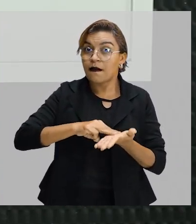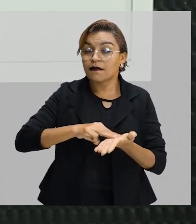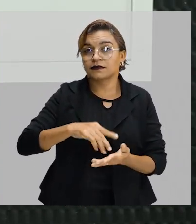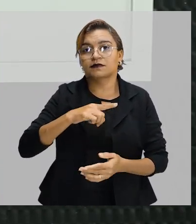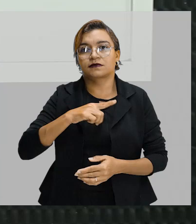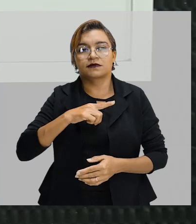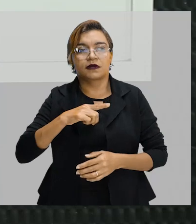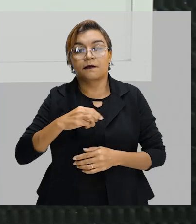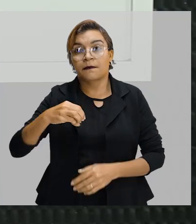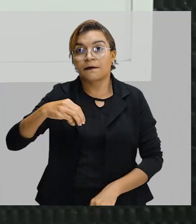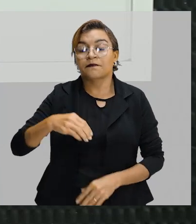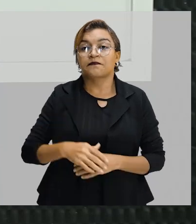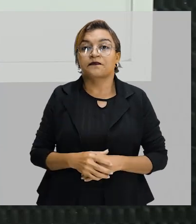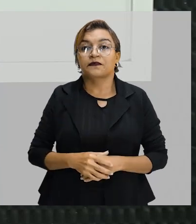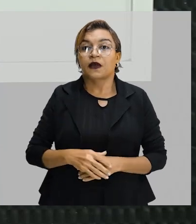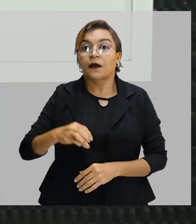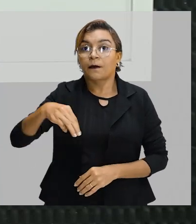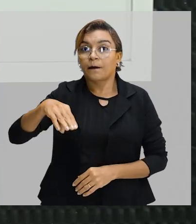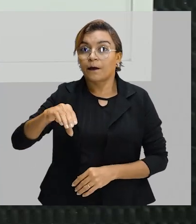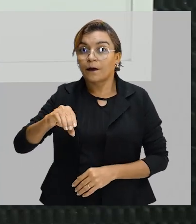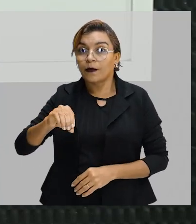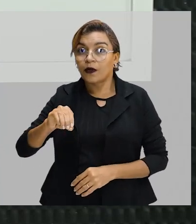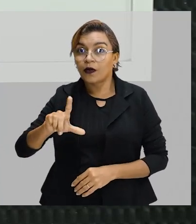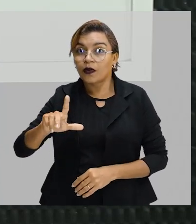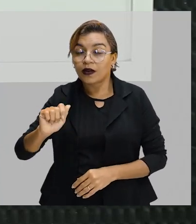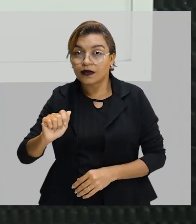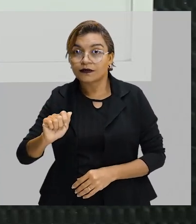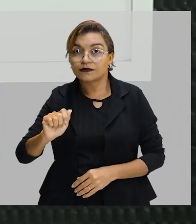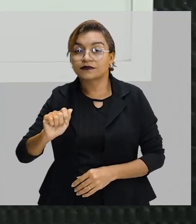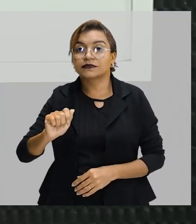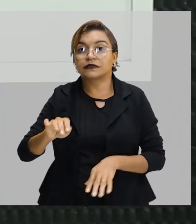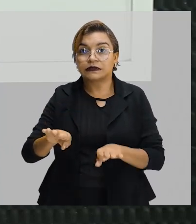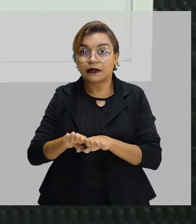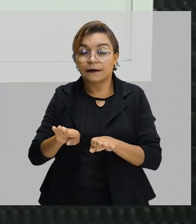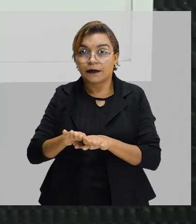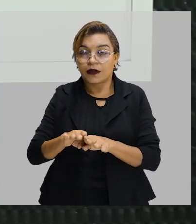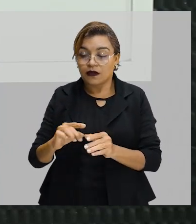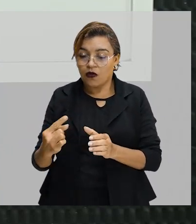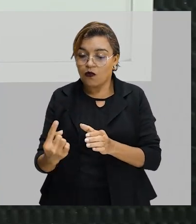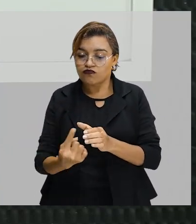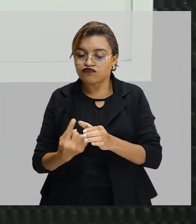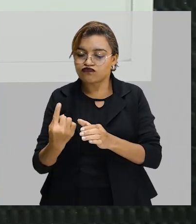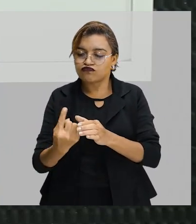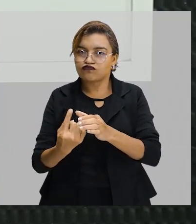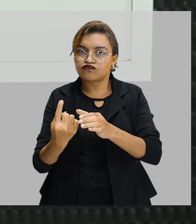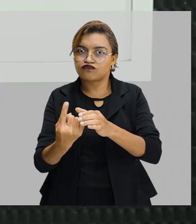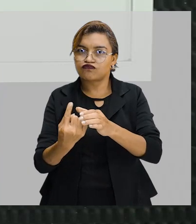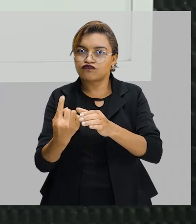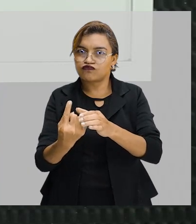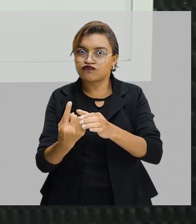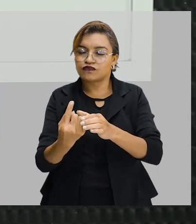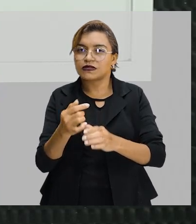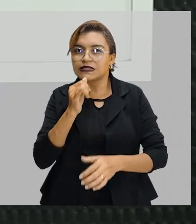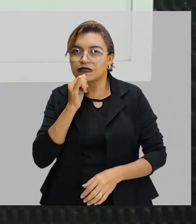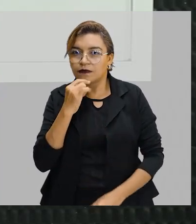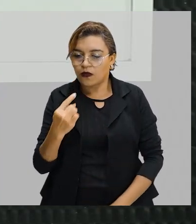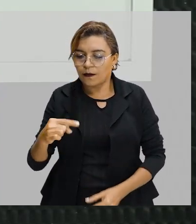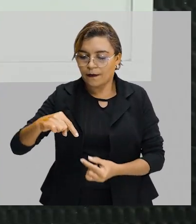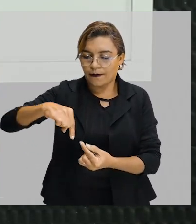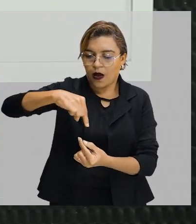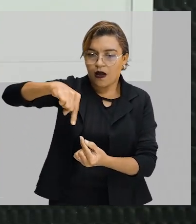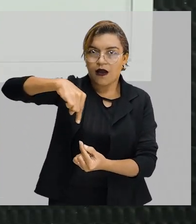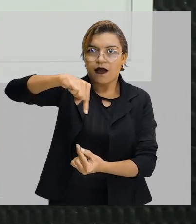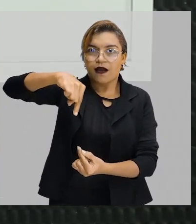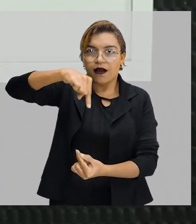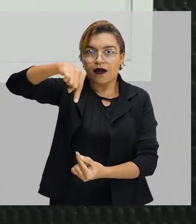que a massa e a mola estão em uma vertical, tá certo? Então o sistema ele pode ficar ali